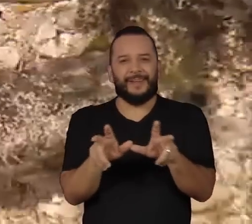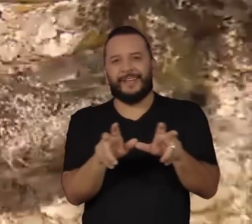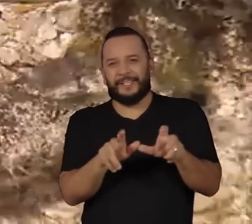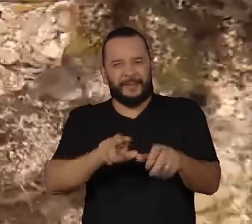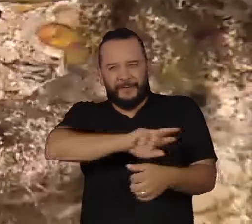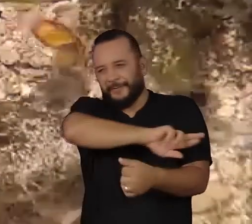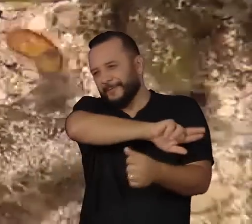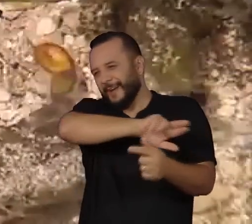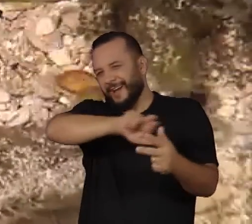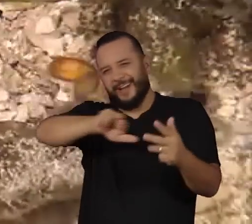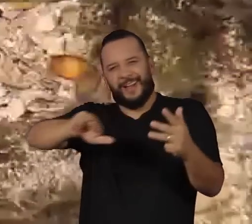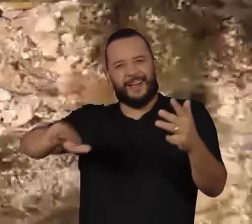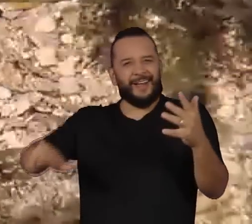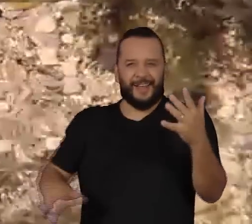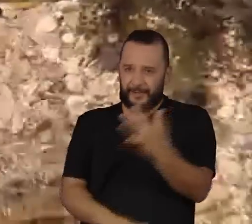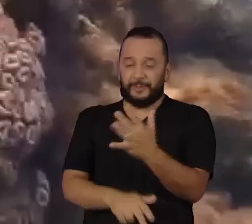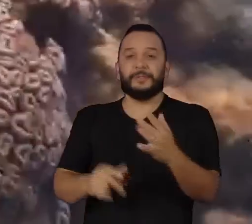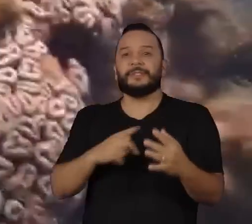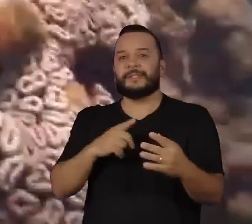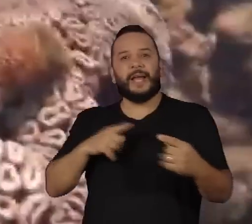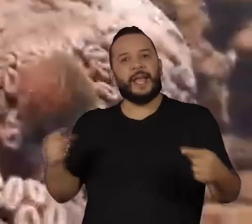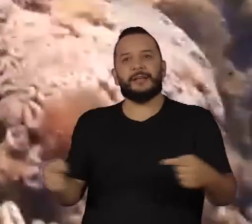animais marinhos têm em comum?